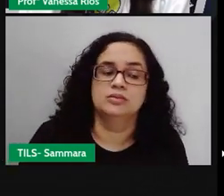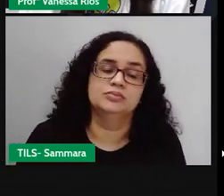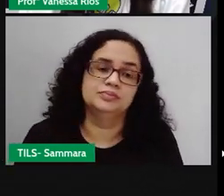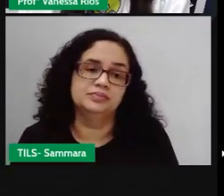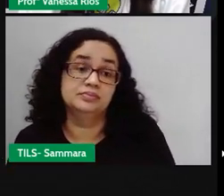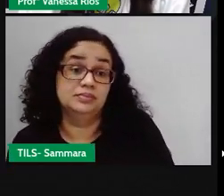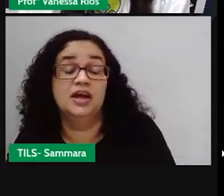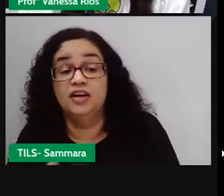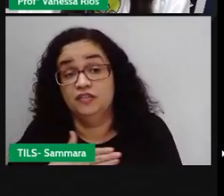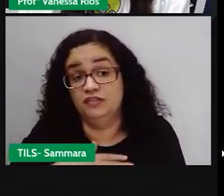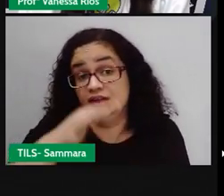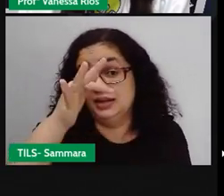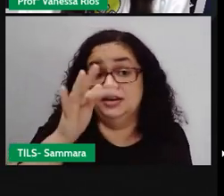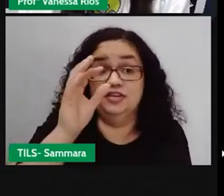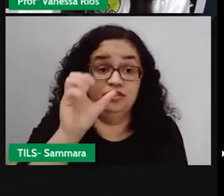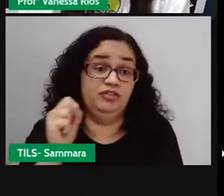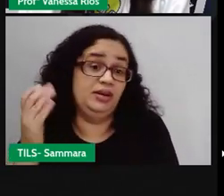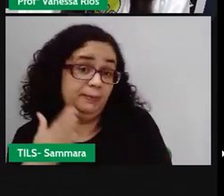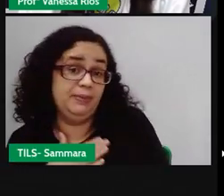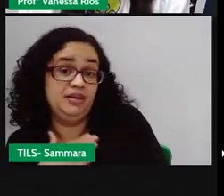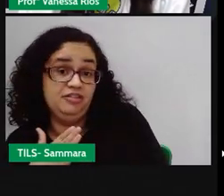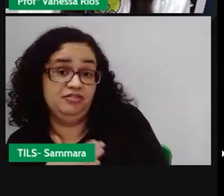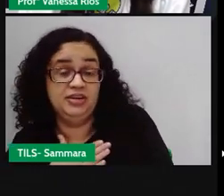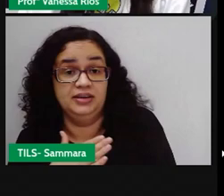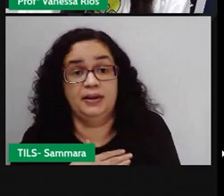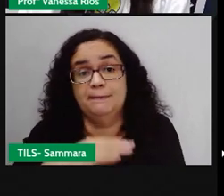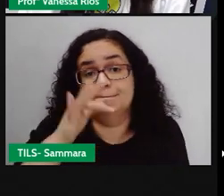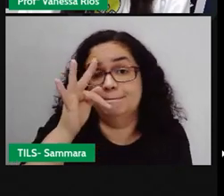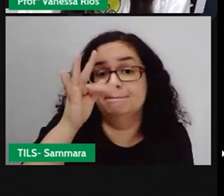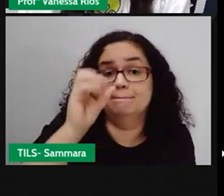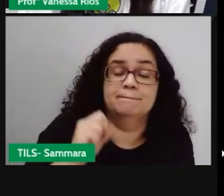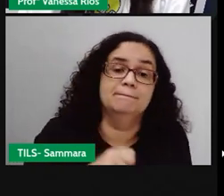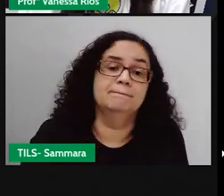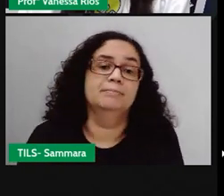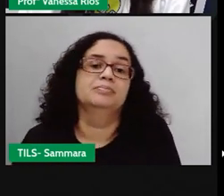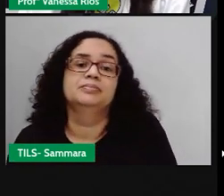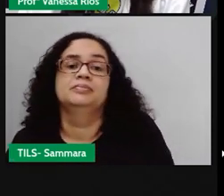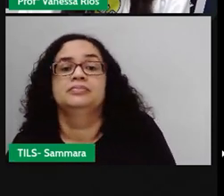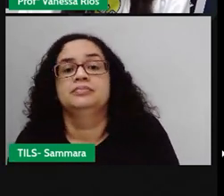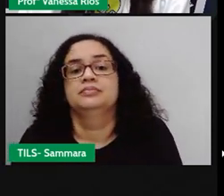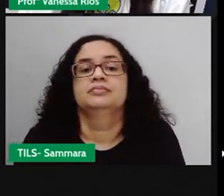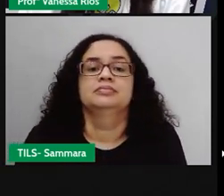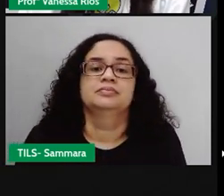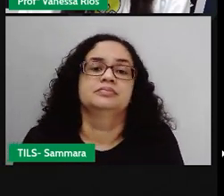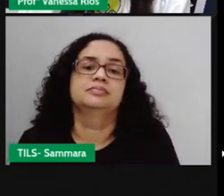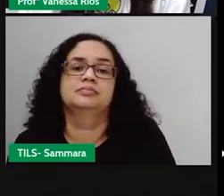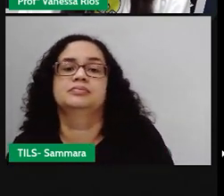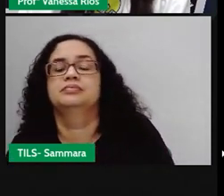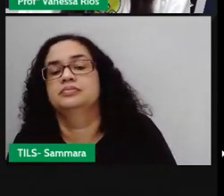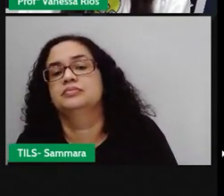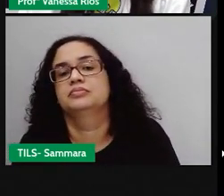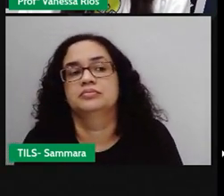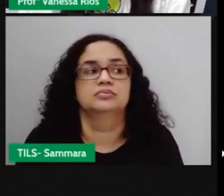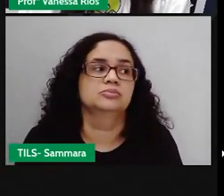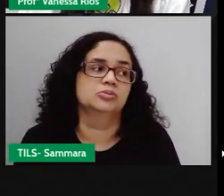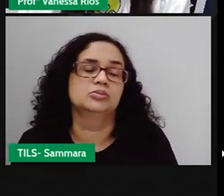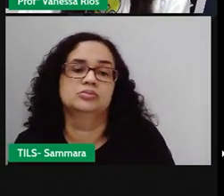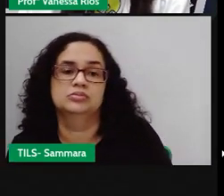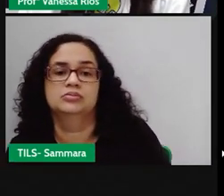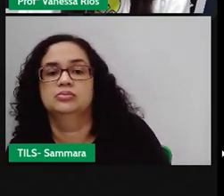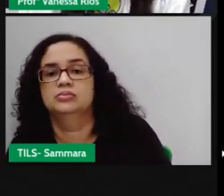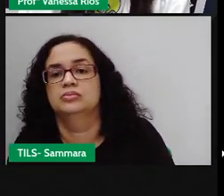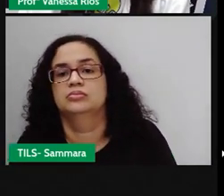coração. Feira, feira, minha feira, beijando na feira, tá beijando não.